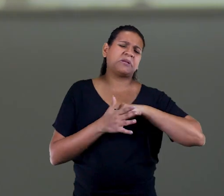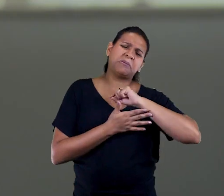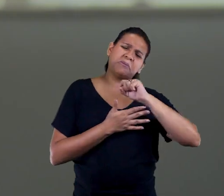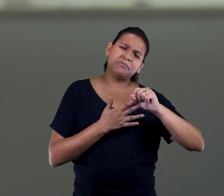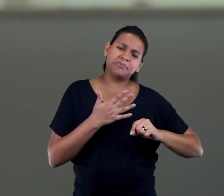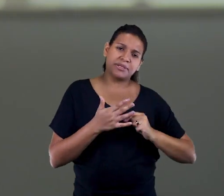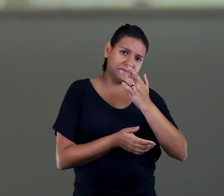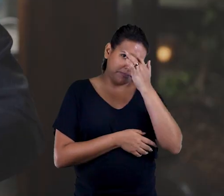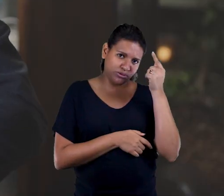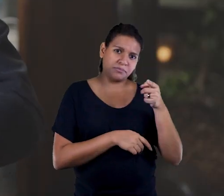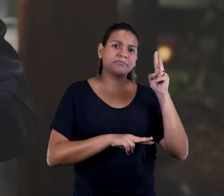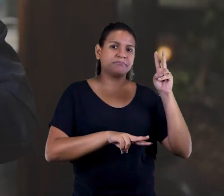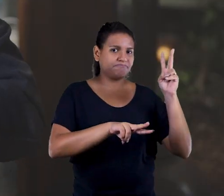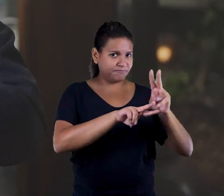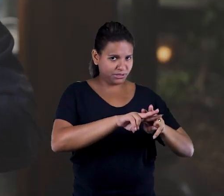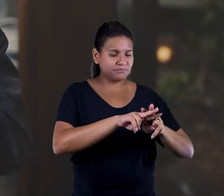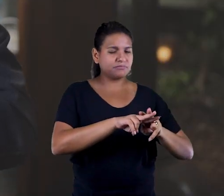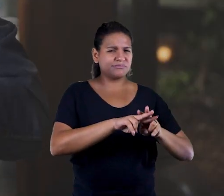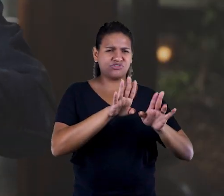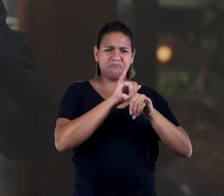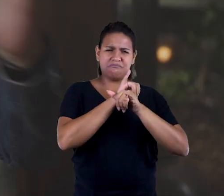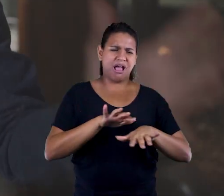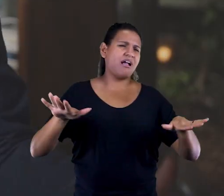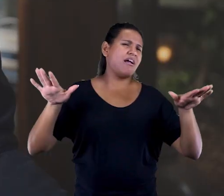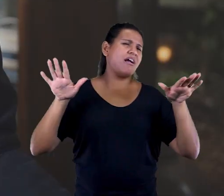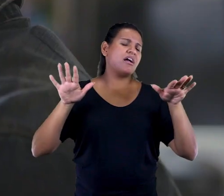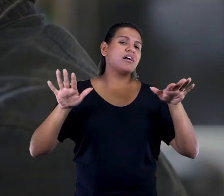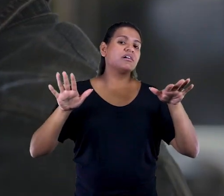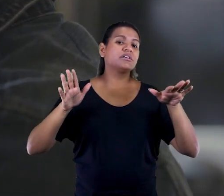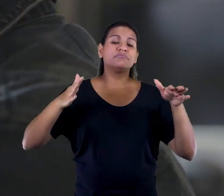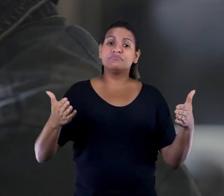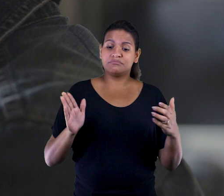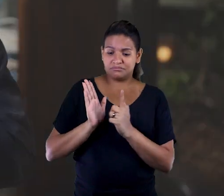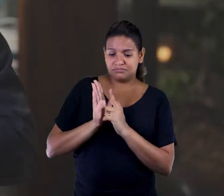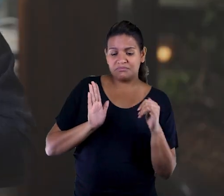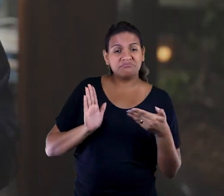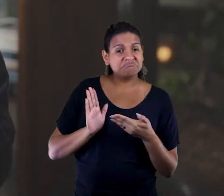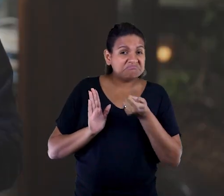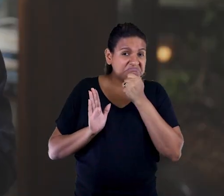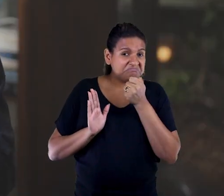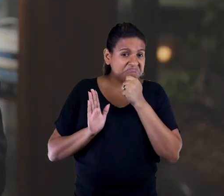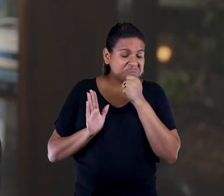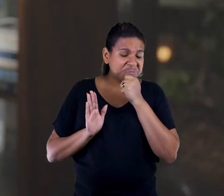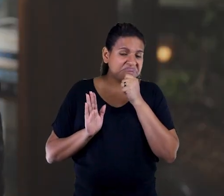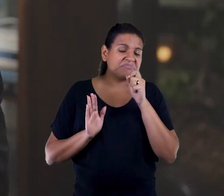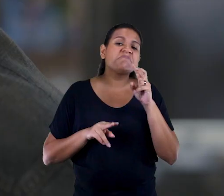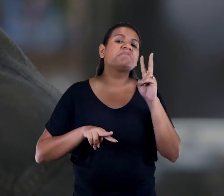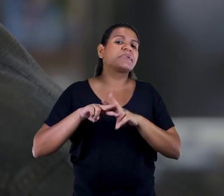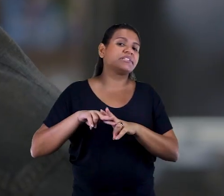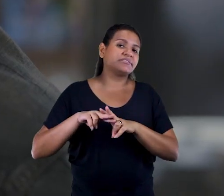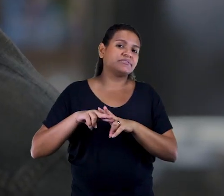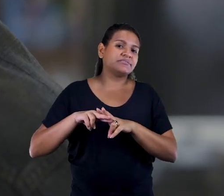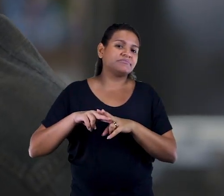criminosa, eles ficaram presos. Isso causou uma repercussão violenta, mas até aí nenhuma lei foi votada para prender